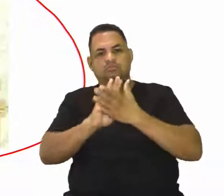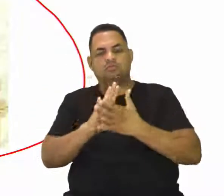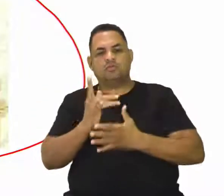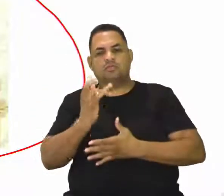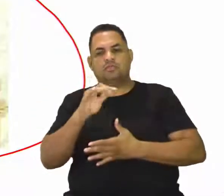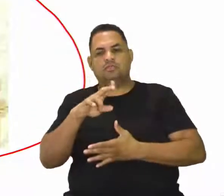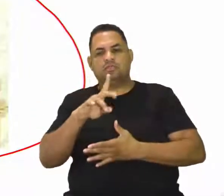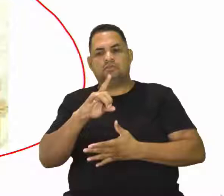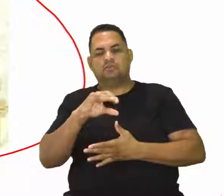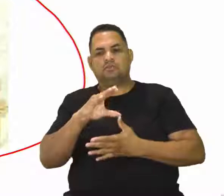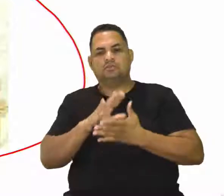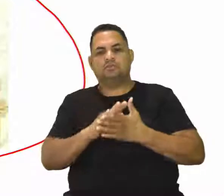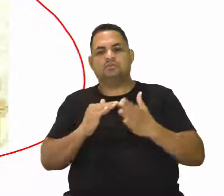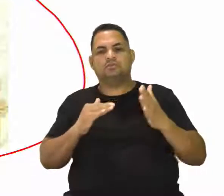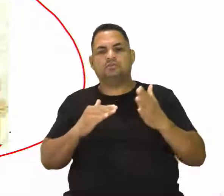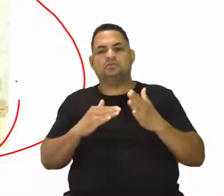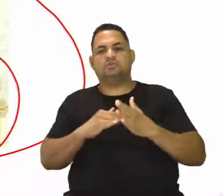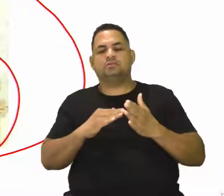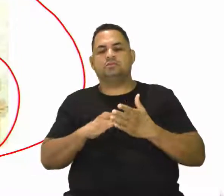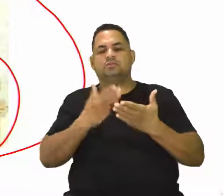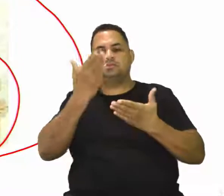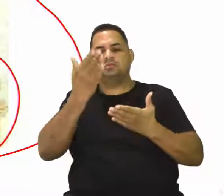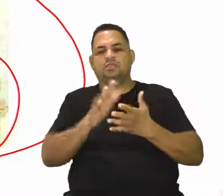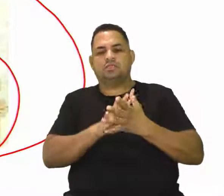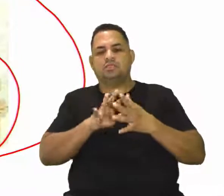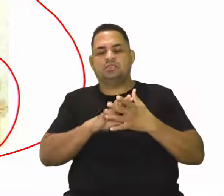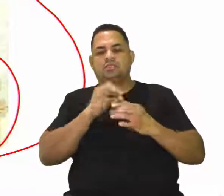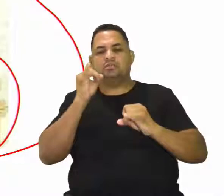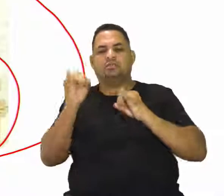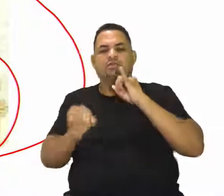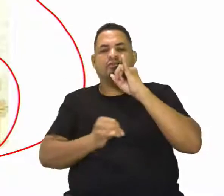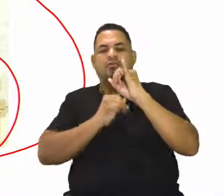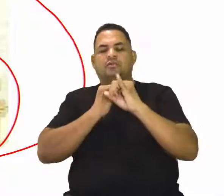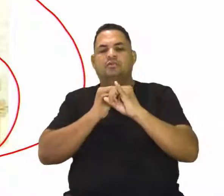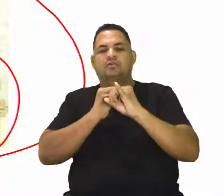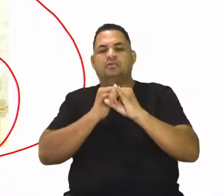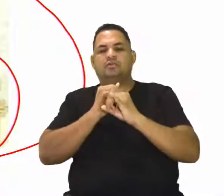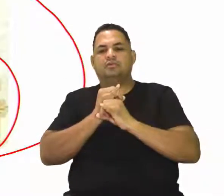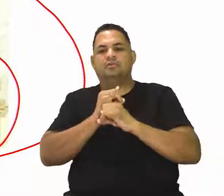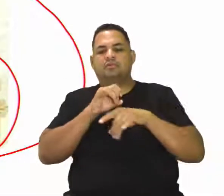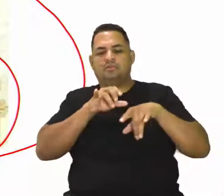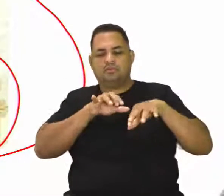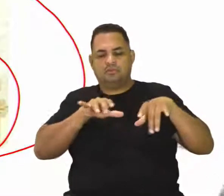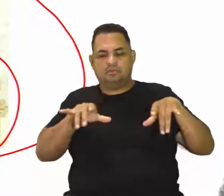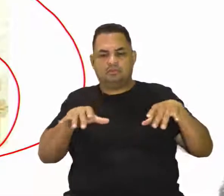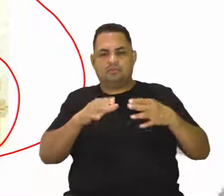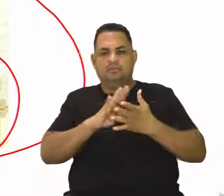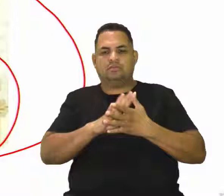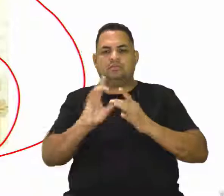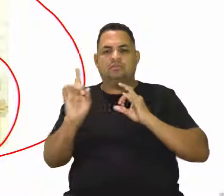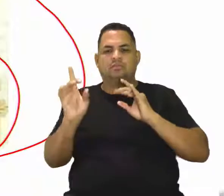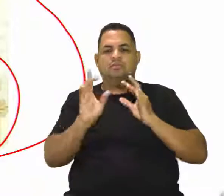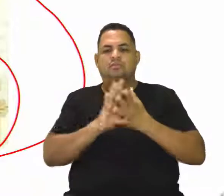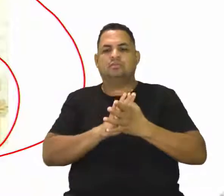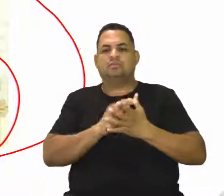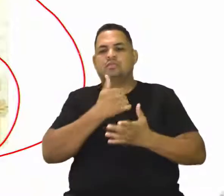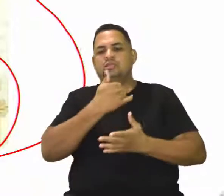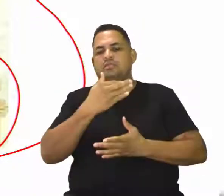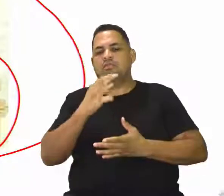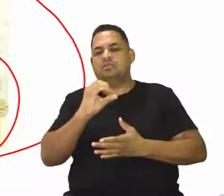hominídeo, até chegar hoje na área da informática. Hoje, para cada 10